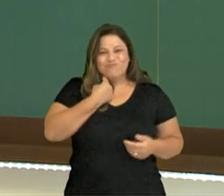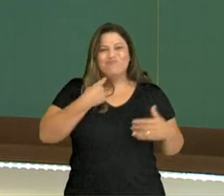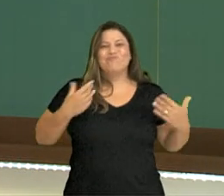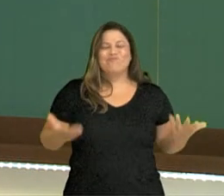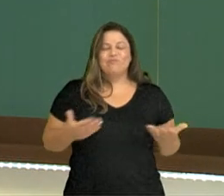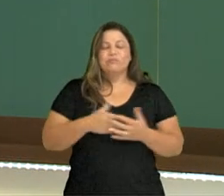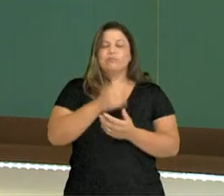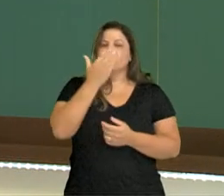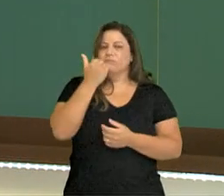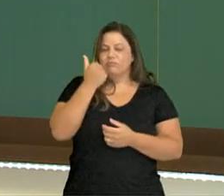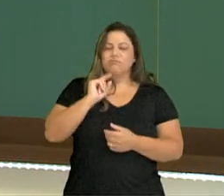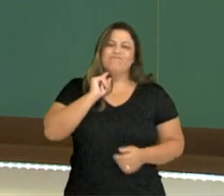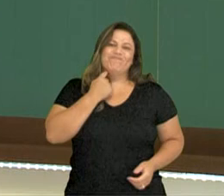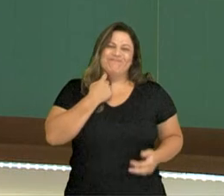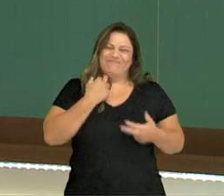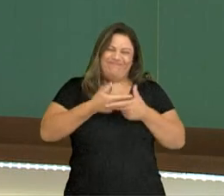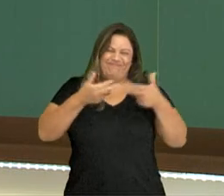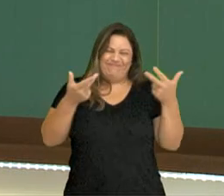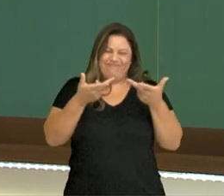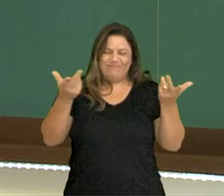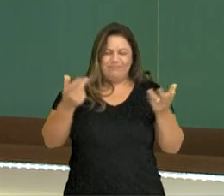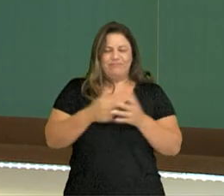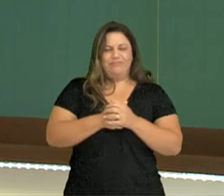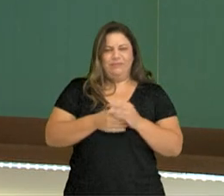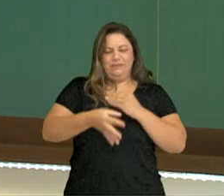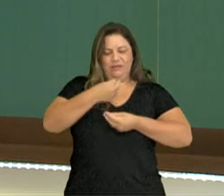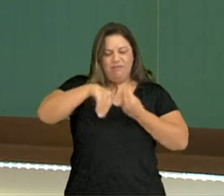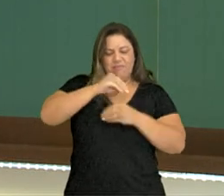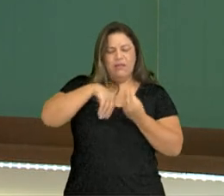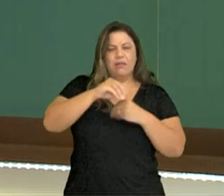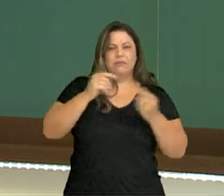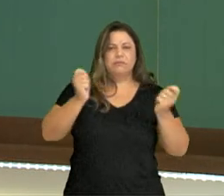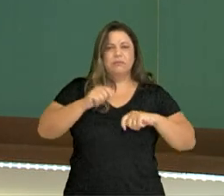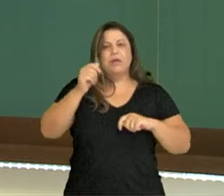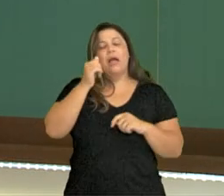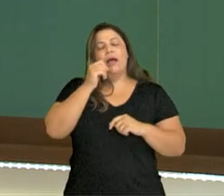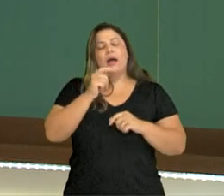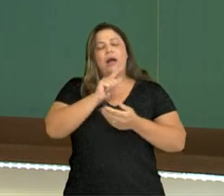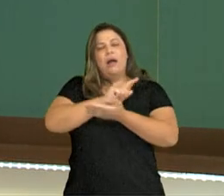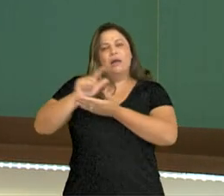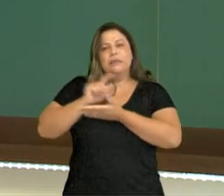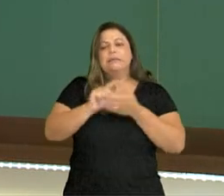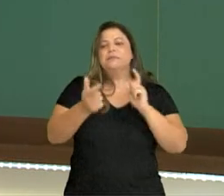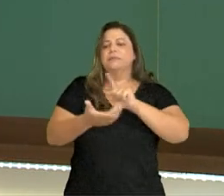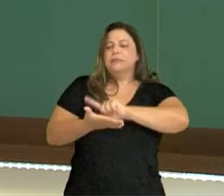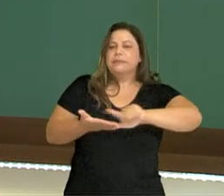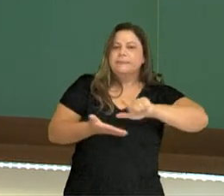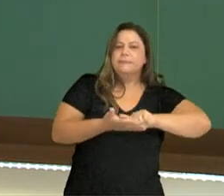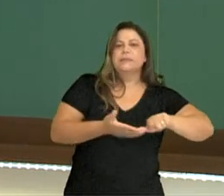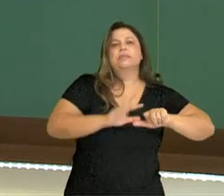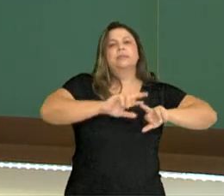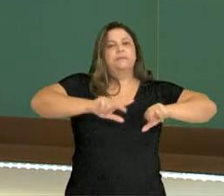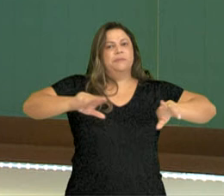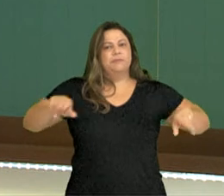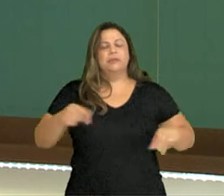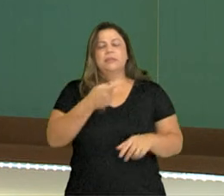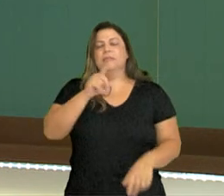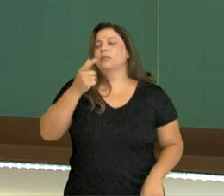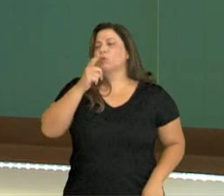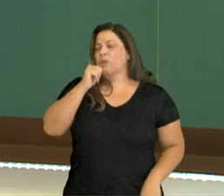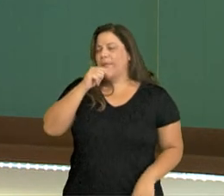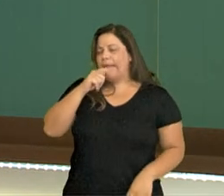de alimentos contaminados. Prevenção, manter os hábitos de higiene, né? Lavar bem os alimentos, não tomar água,